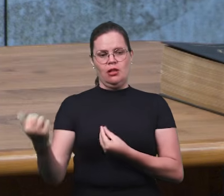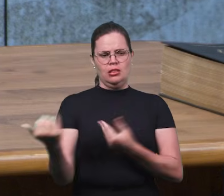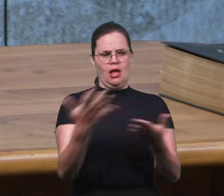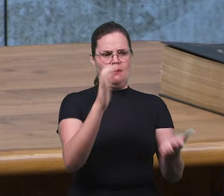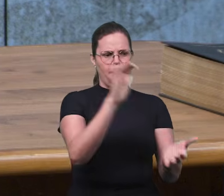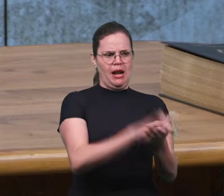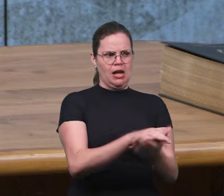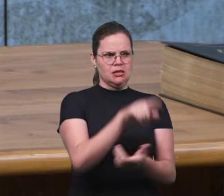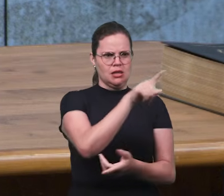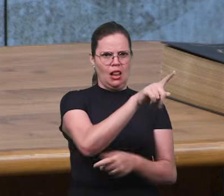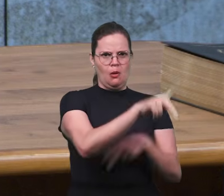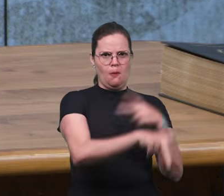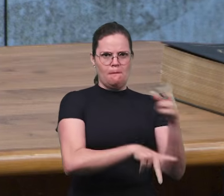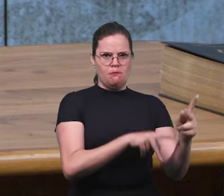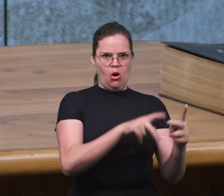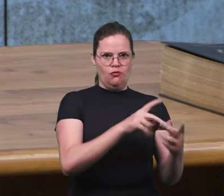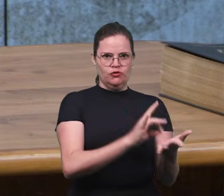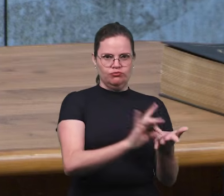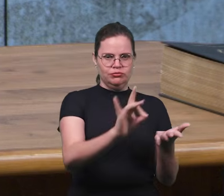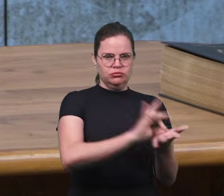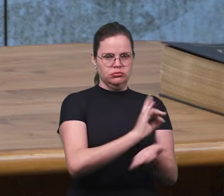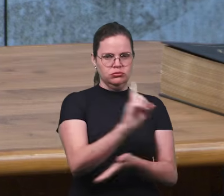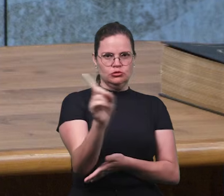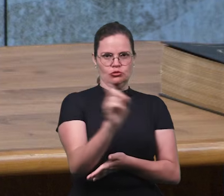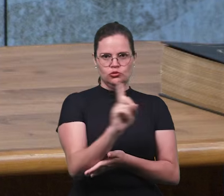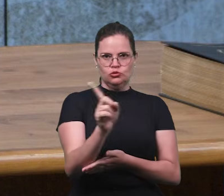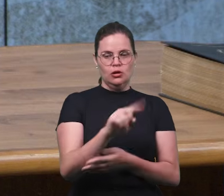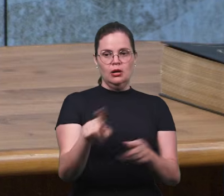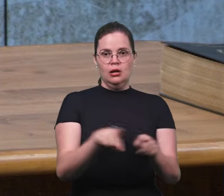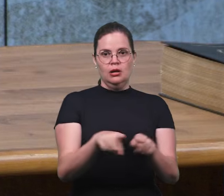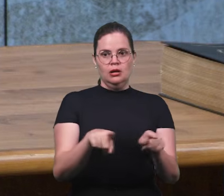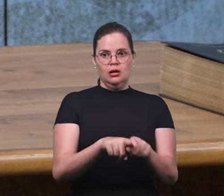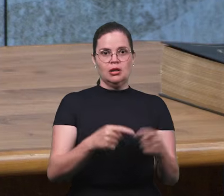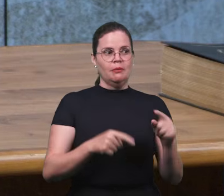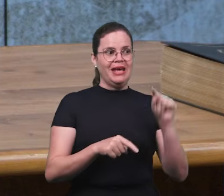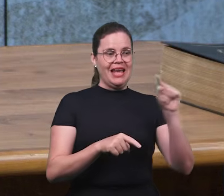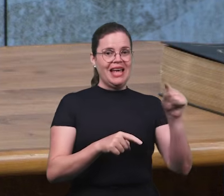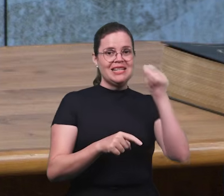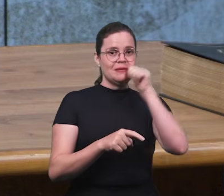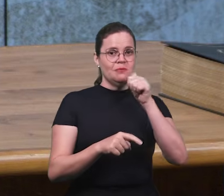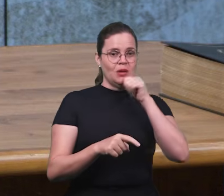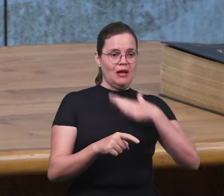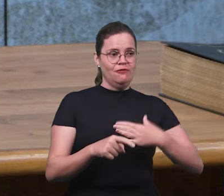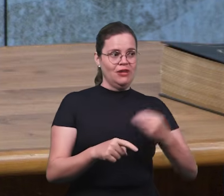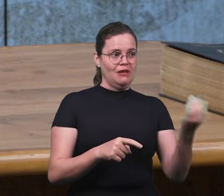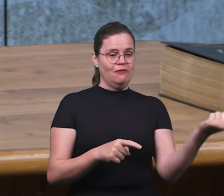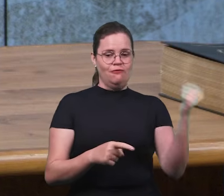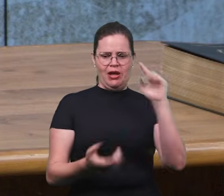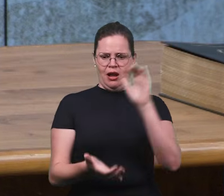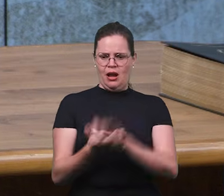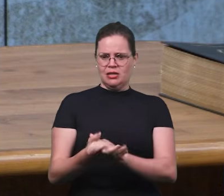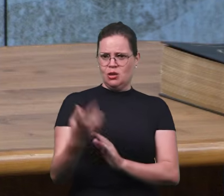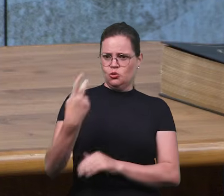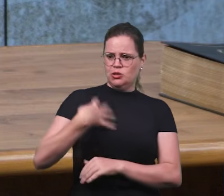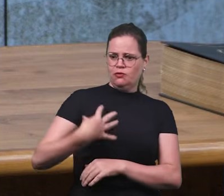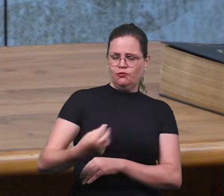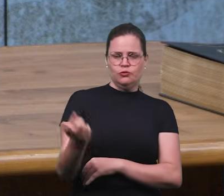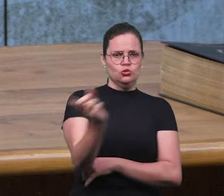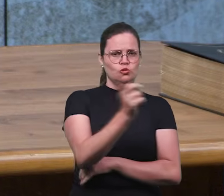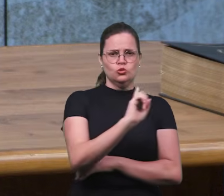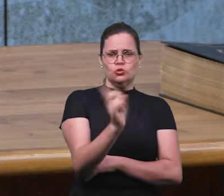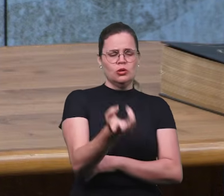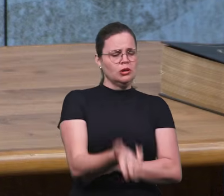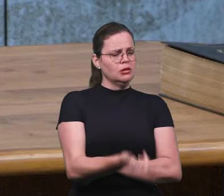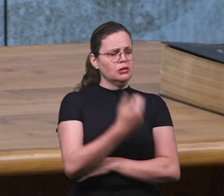a seus filhos, e suas filhas não tomareis para vossos filhos, e nunca procurareis a